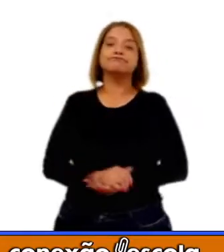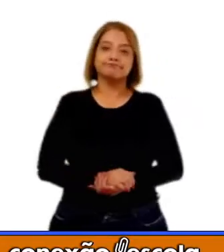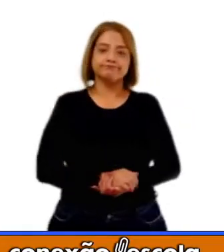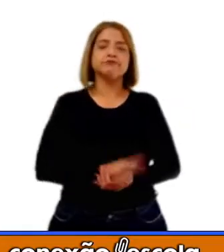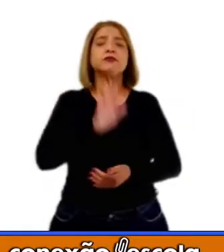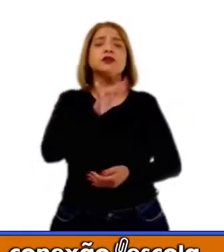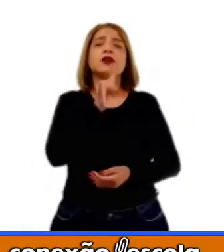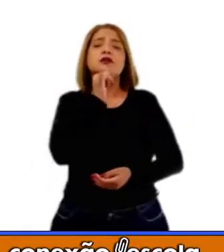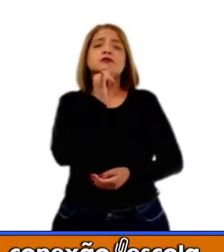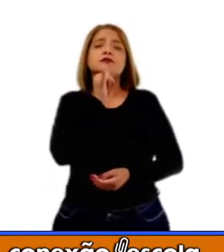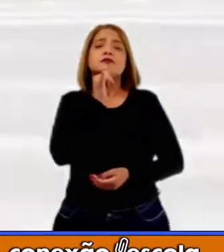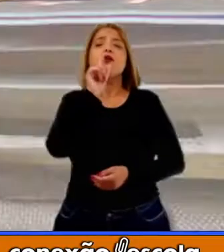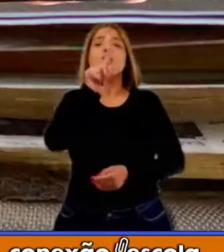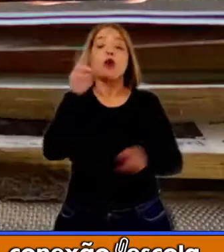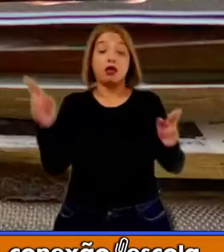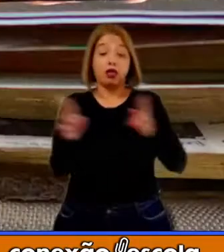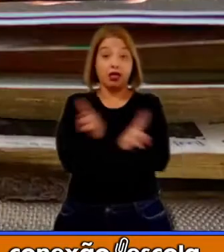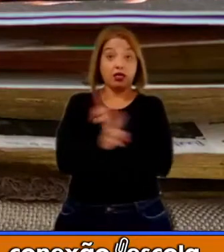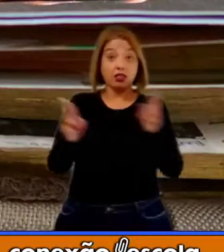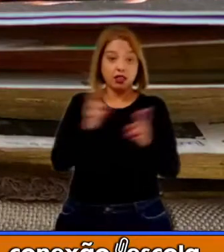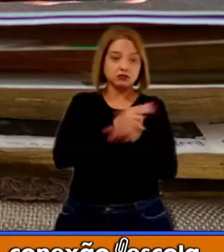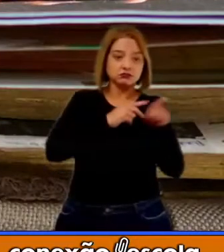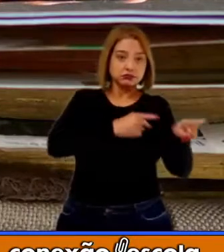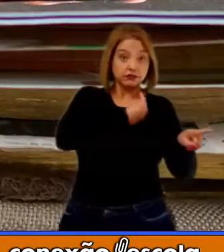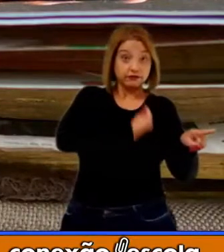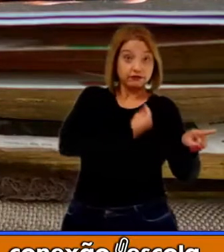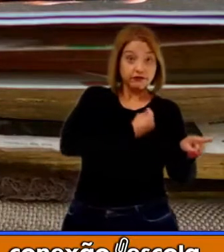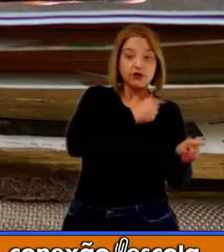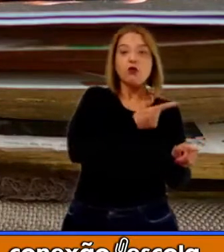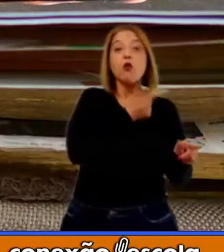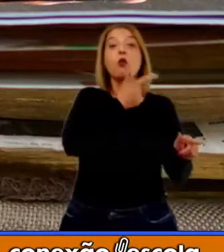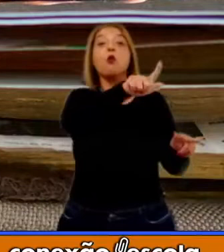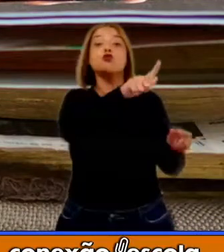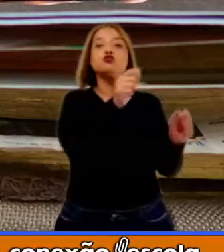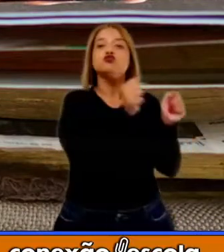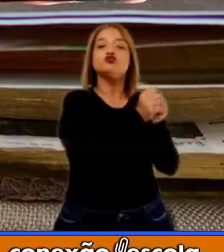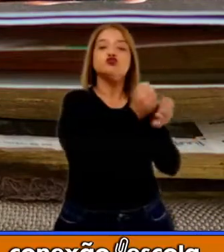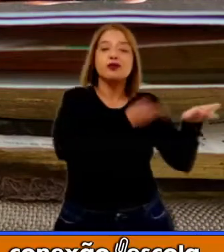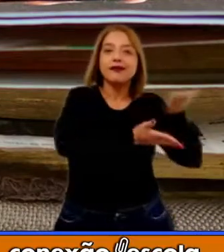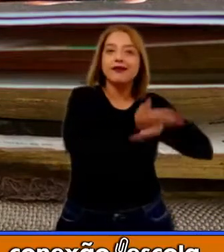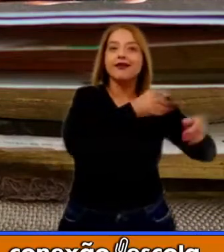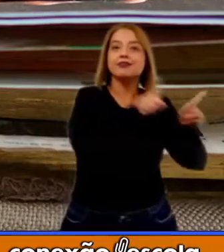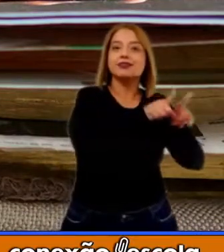para um exemplo de relação de um ser vivo com outro ser vivo.